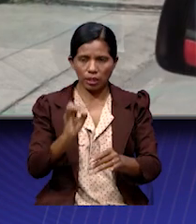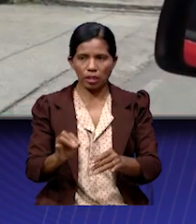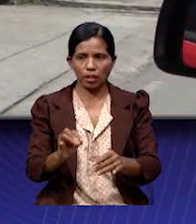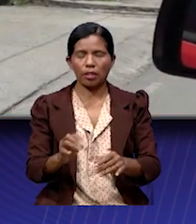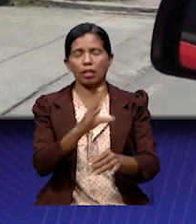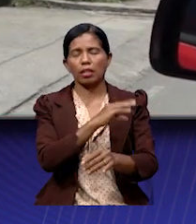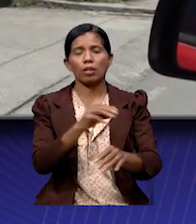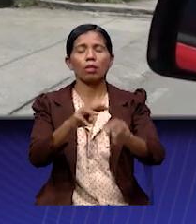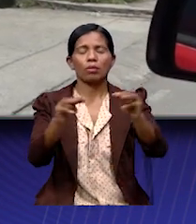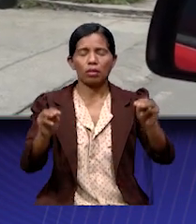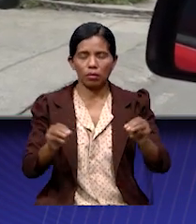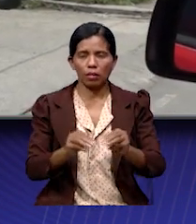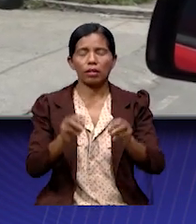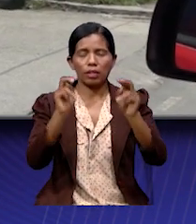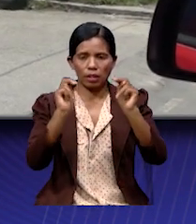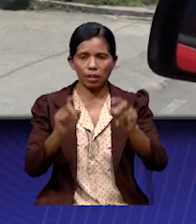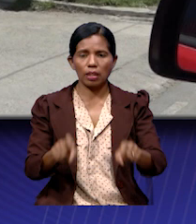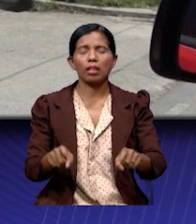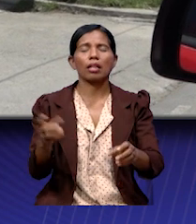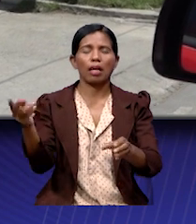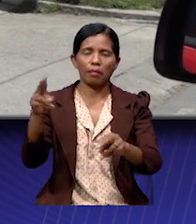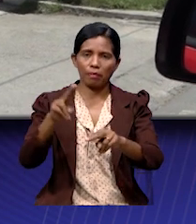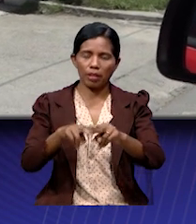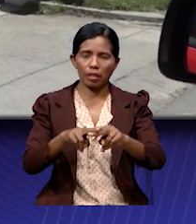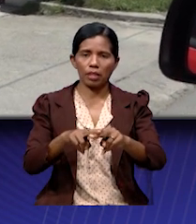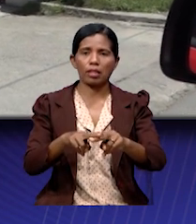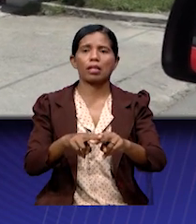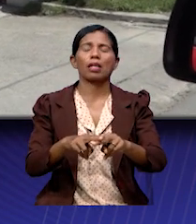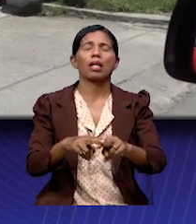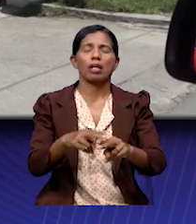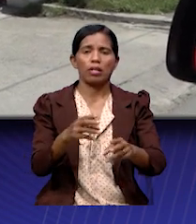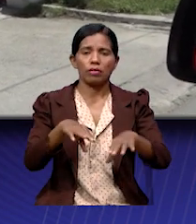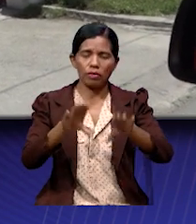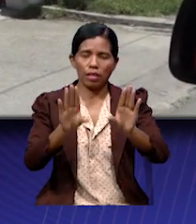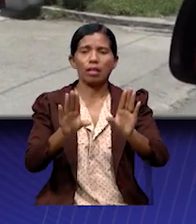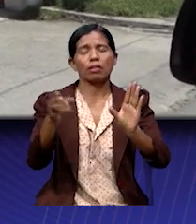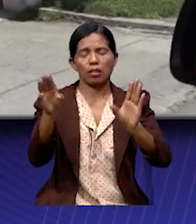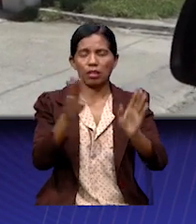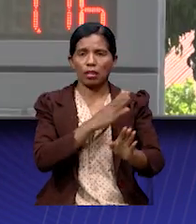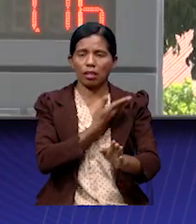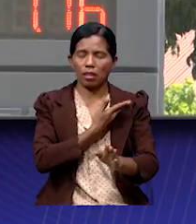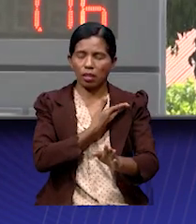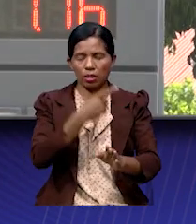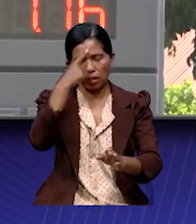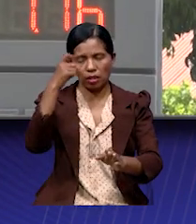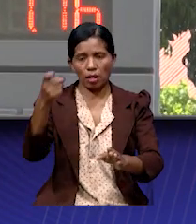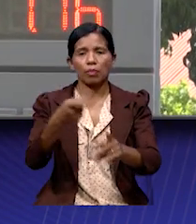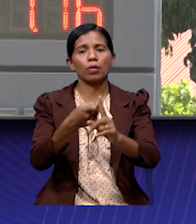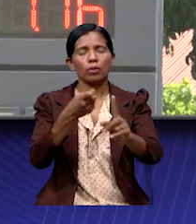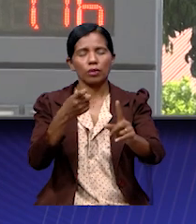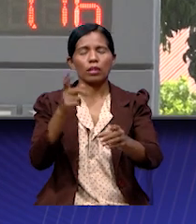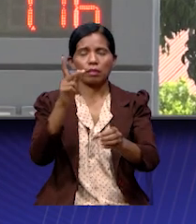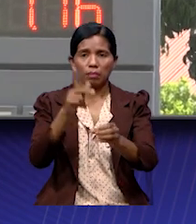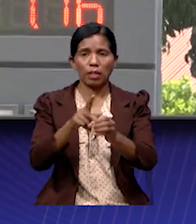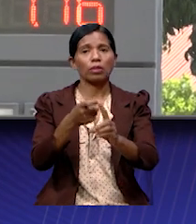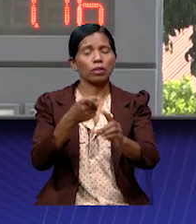no município tem que aumenta ne folin to porcento tolo nulo, tambo combustível nebe importa husi rai liur mai